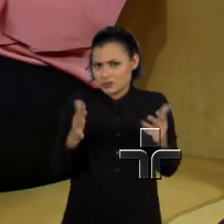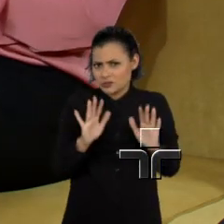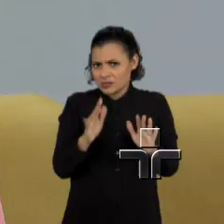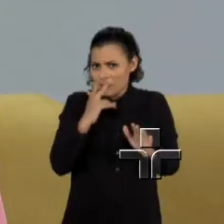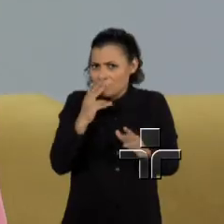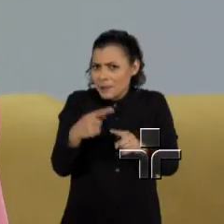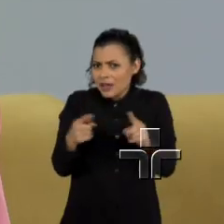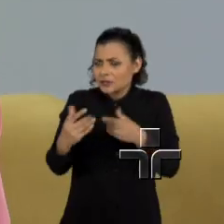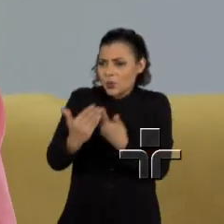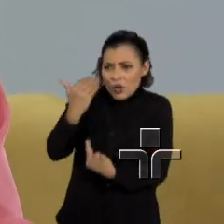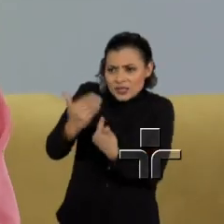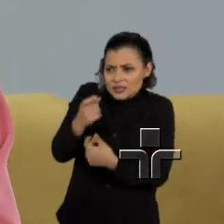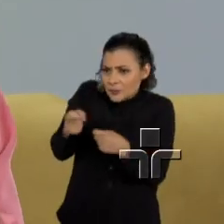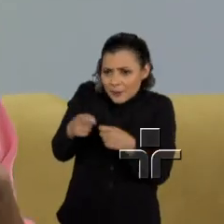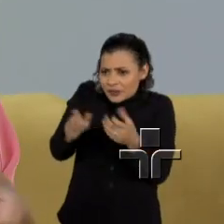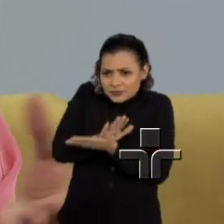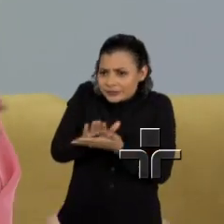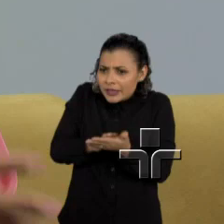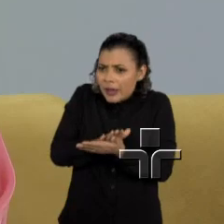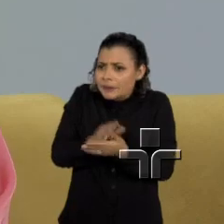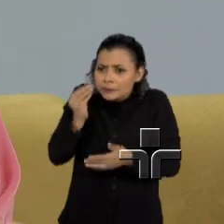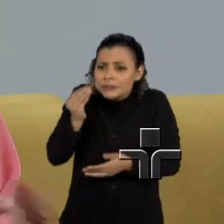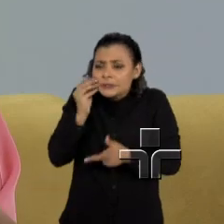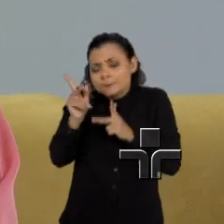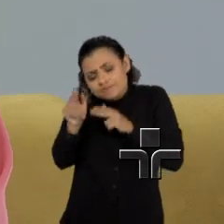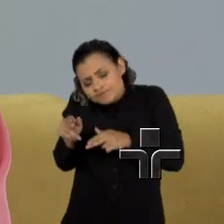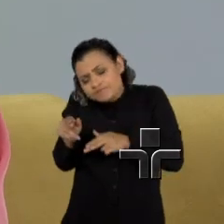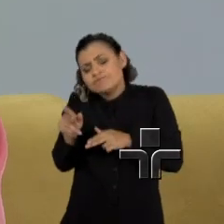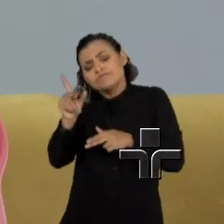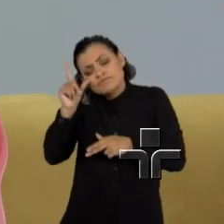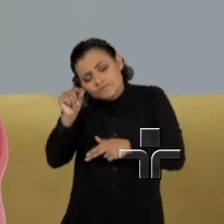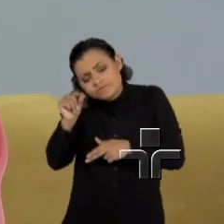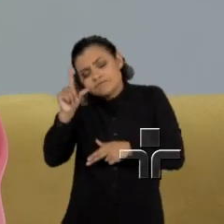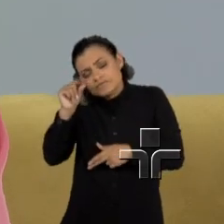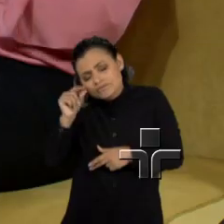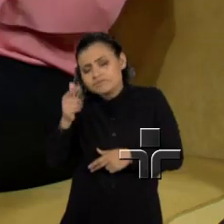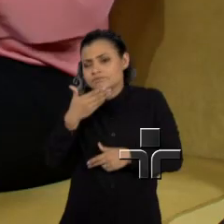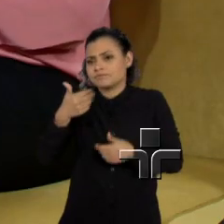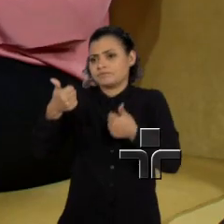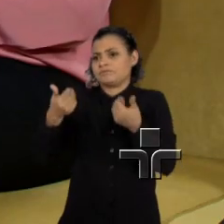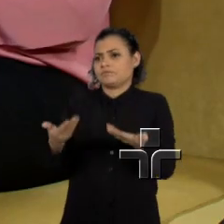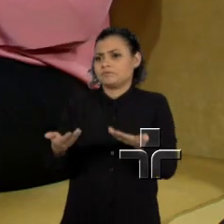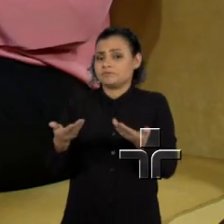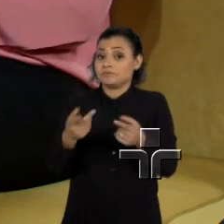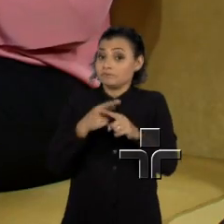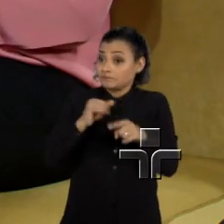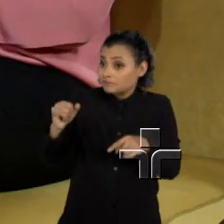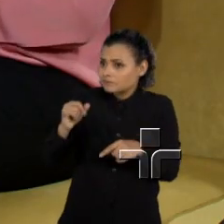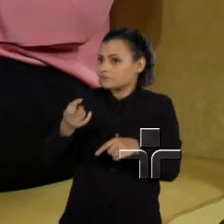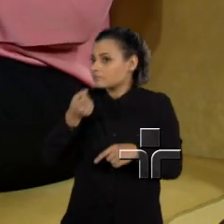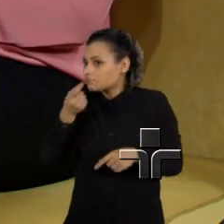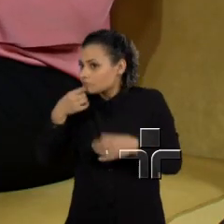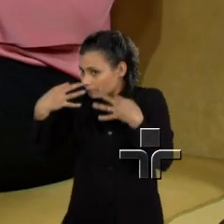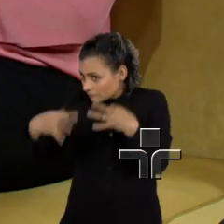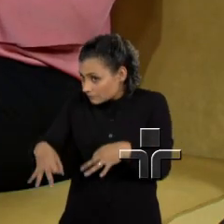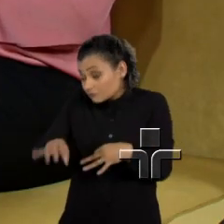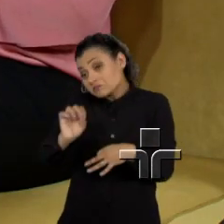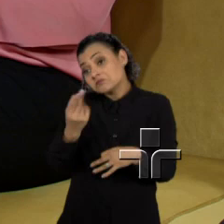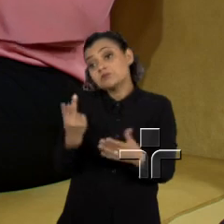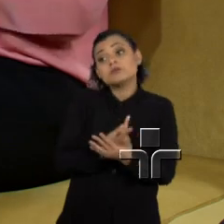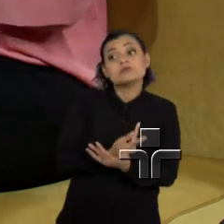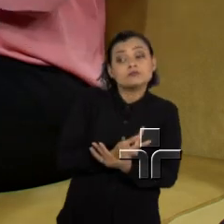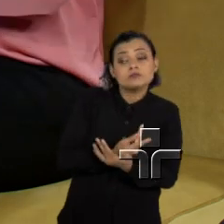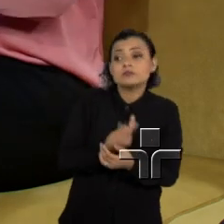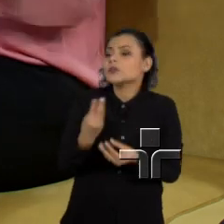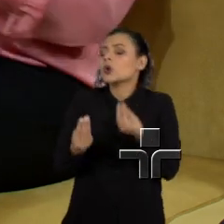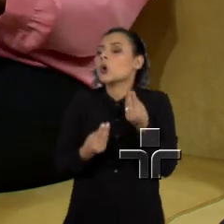sem a orientação de um médico para tentar dormir ou melhorar a qualidade do sono. Quando tomar um remédio e